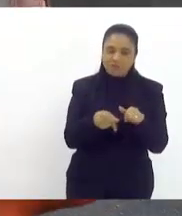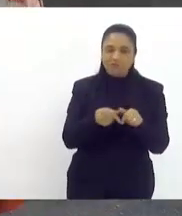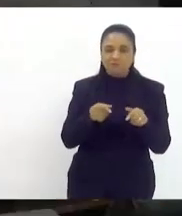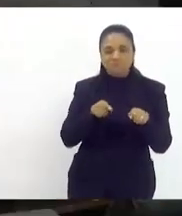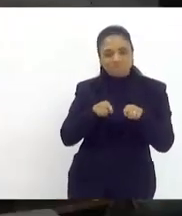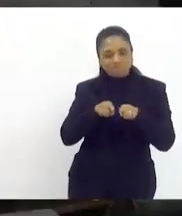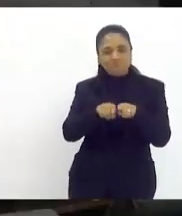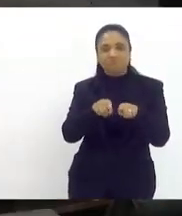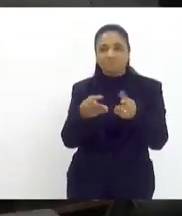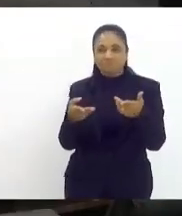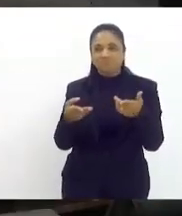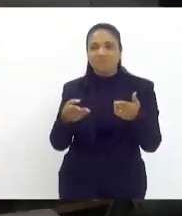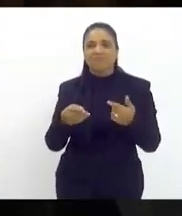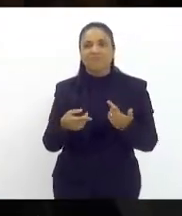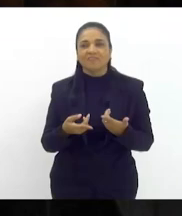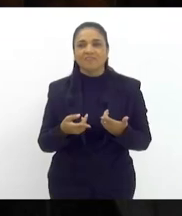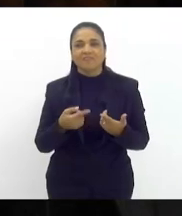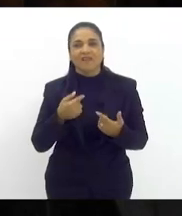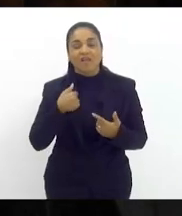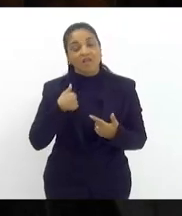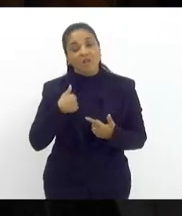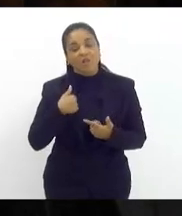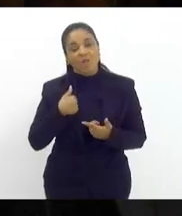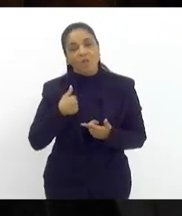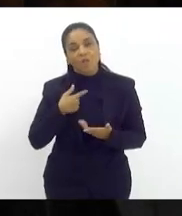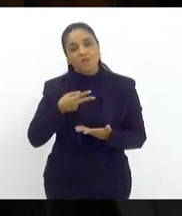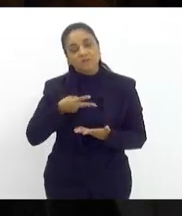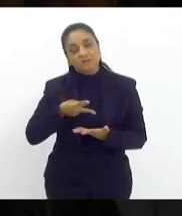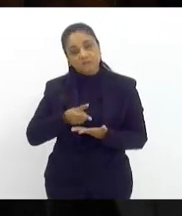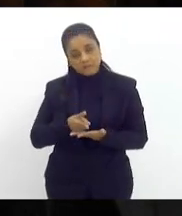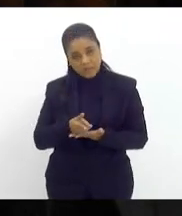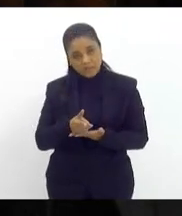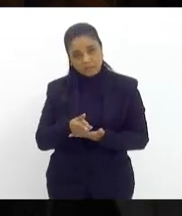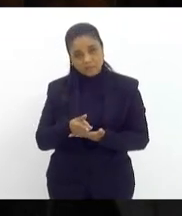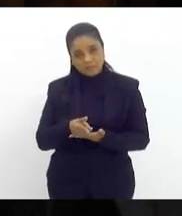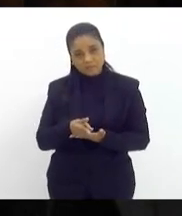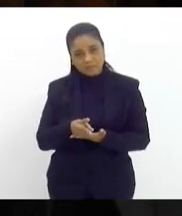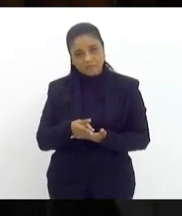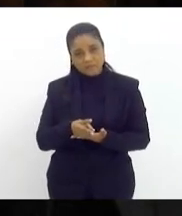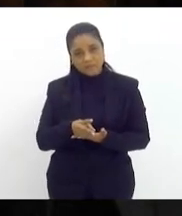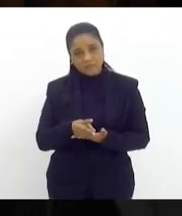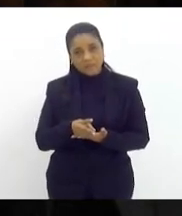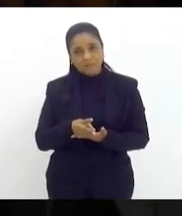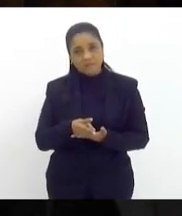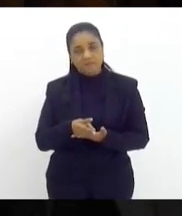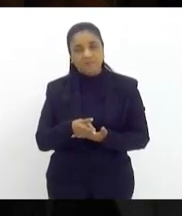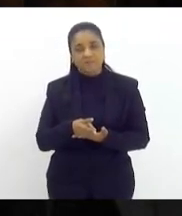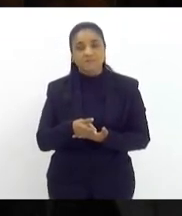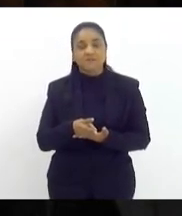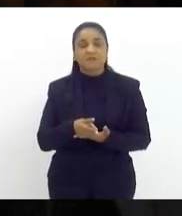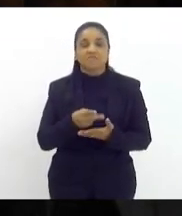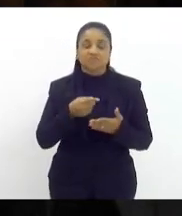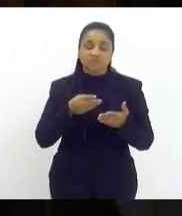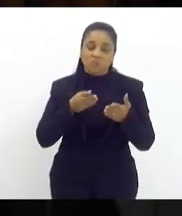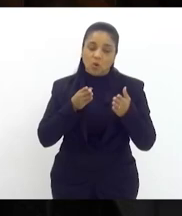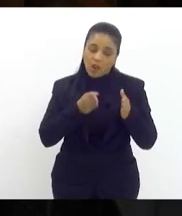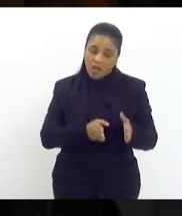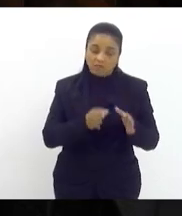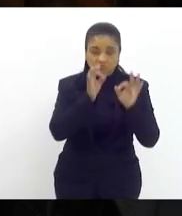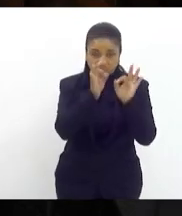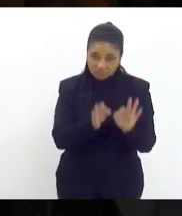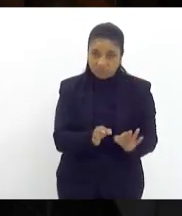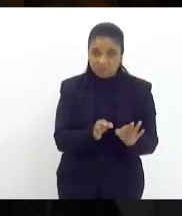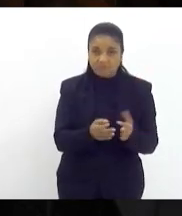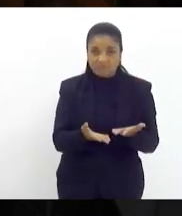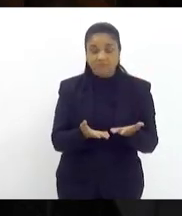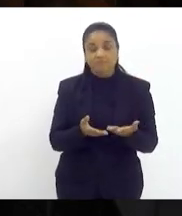eu até sempre pretendo estar deputado sempre pretendo estar mas